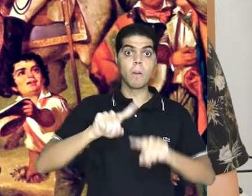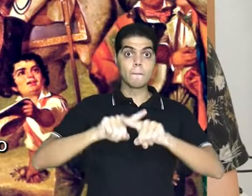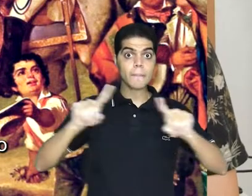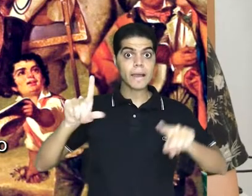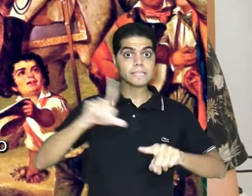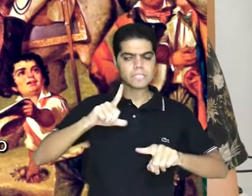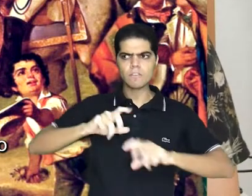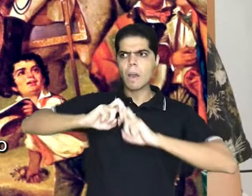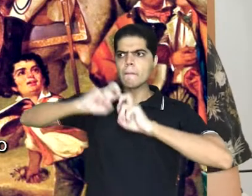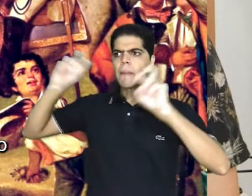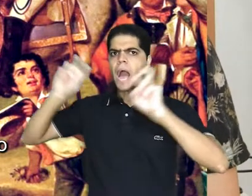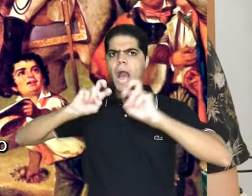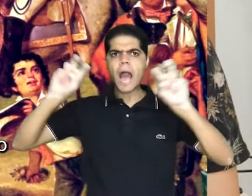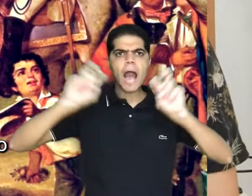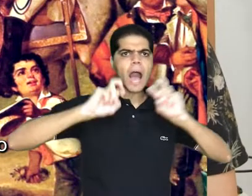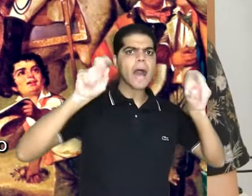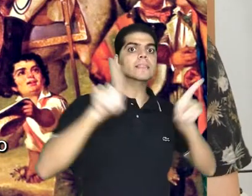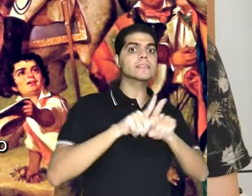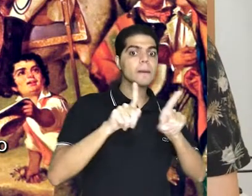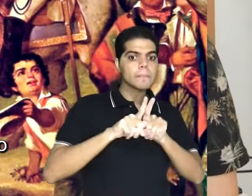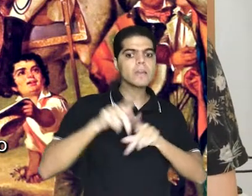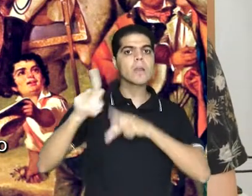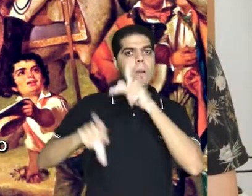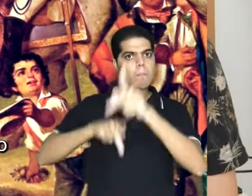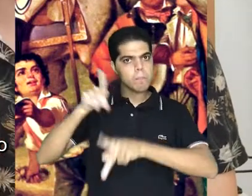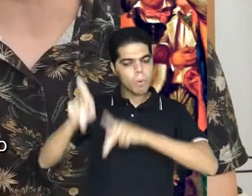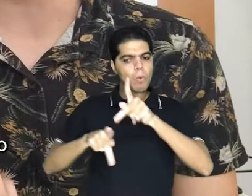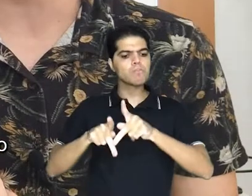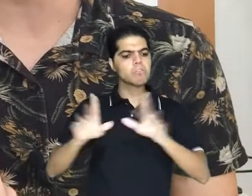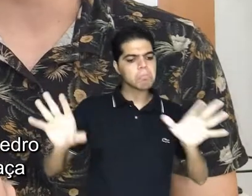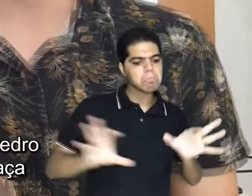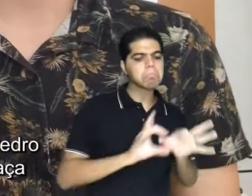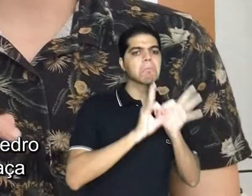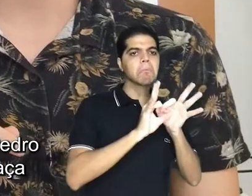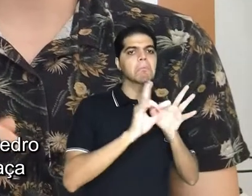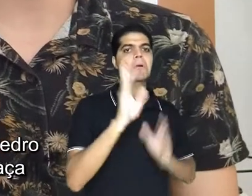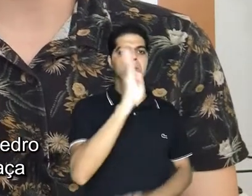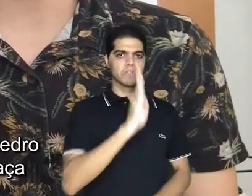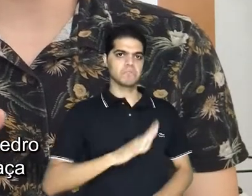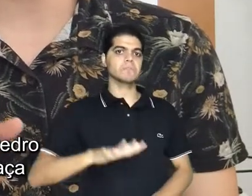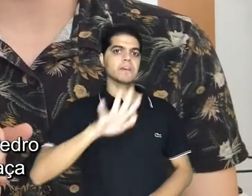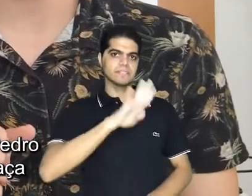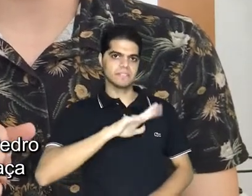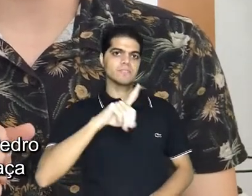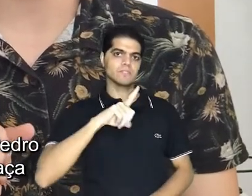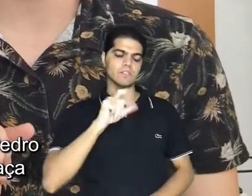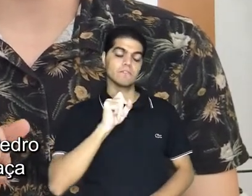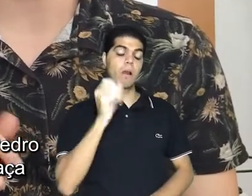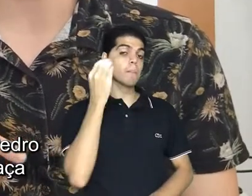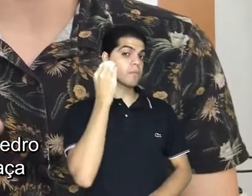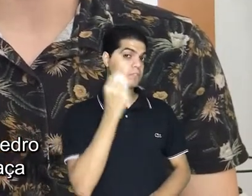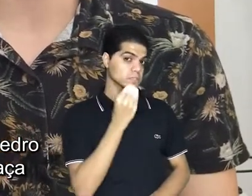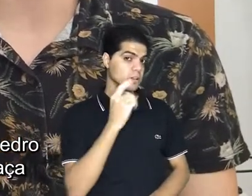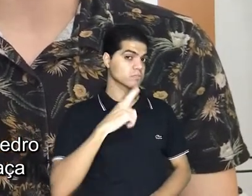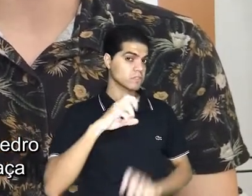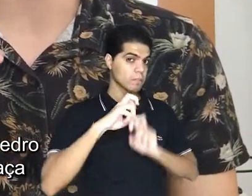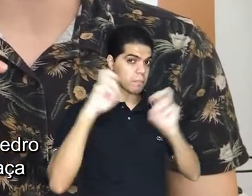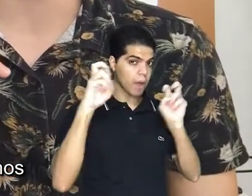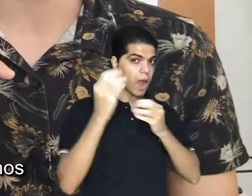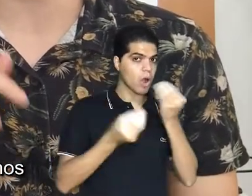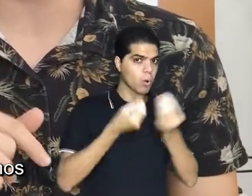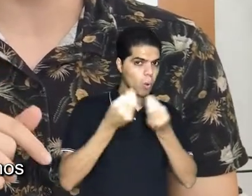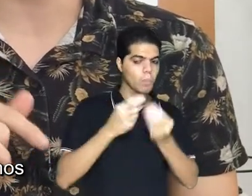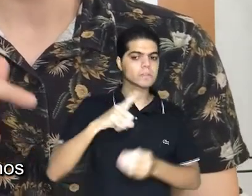aclamação popular como se ele fosse de fato um herói do povo brasileiro aclamação similar a figura de Dom Pedro pode ser vista na